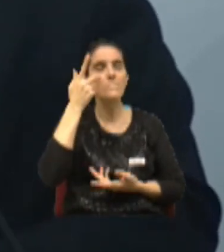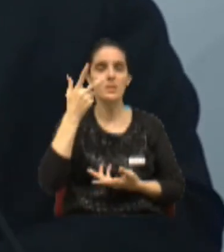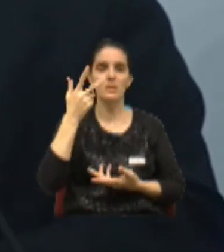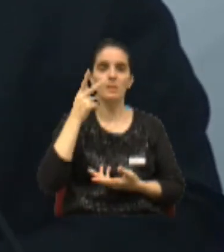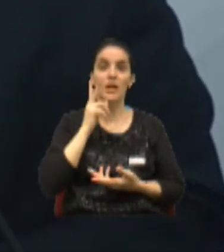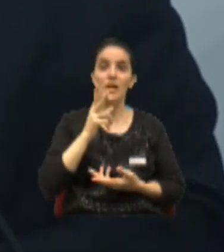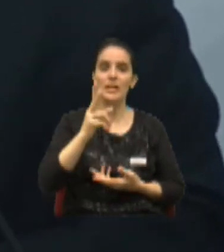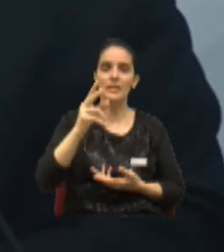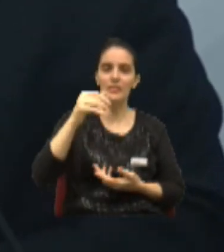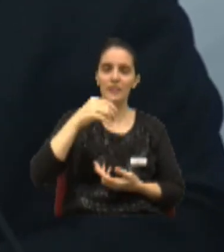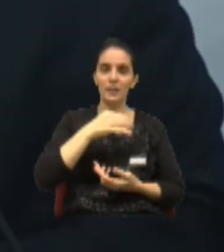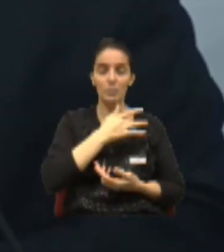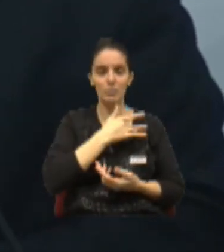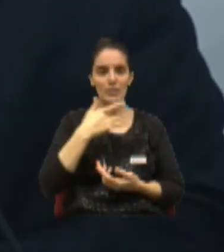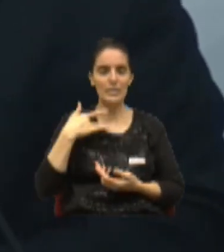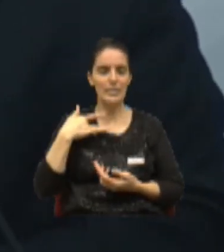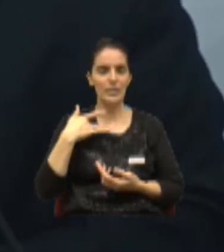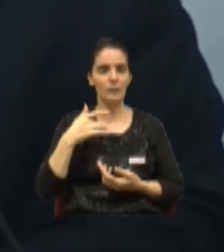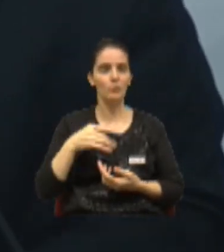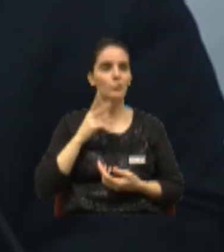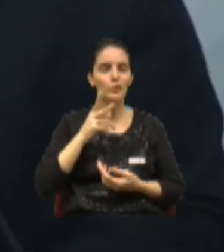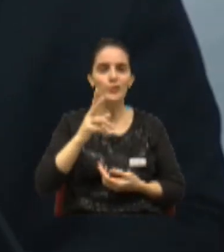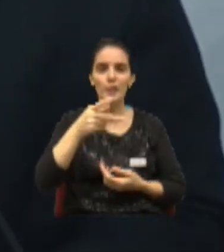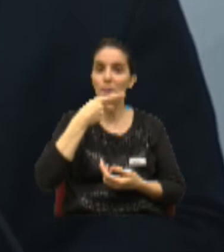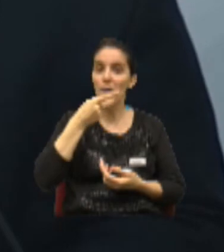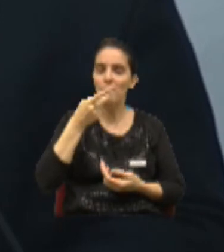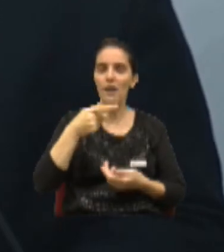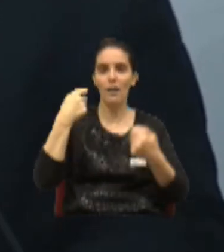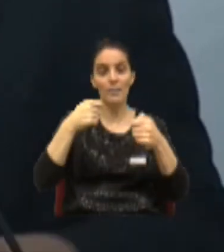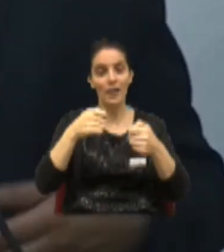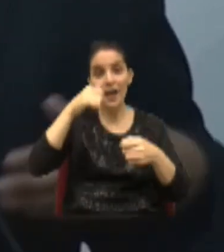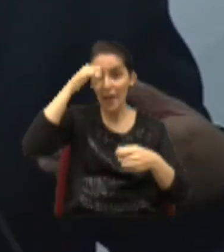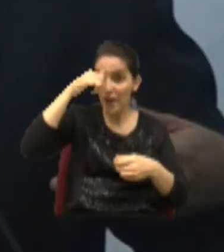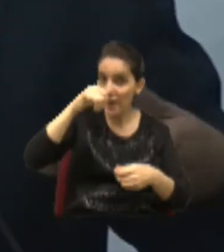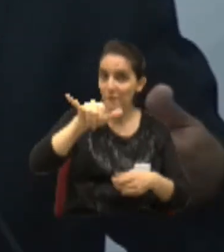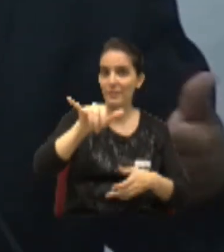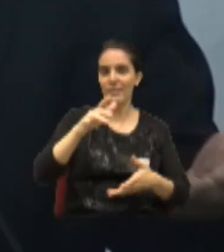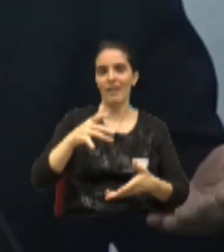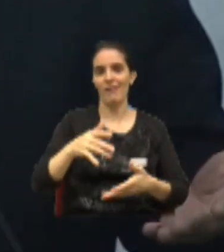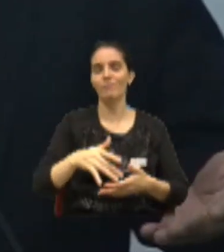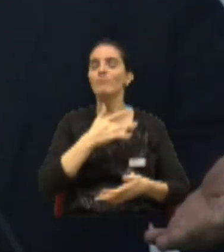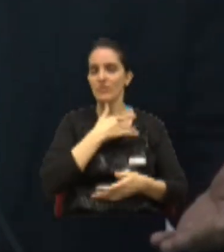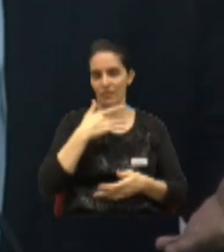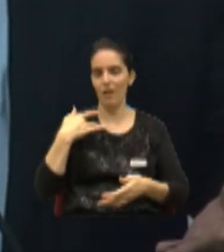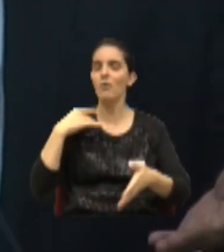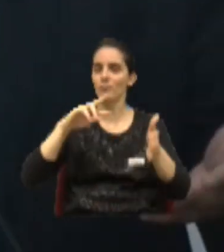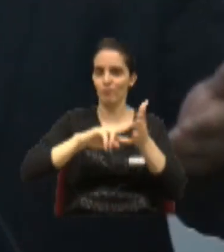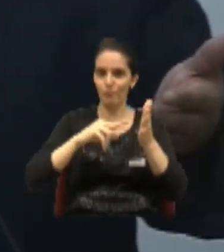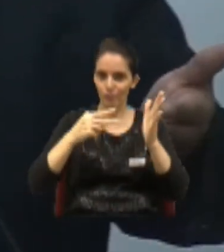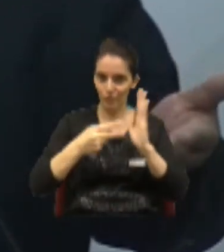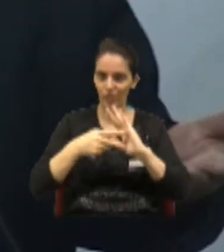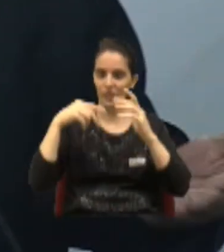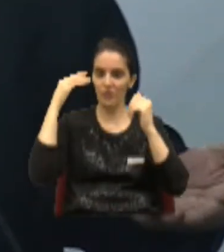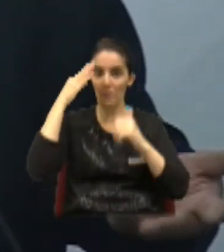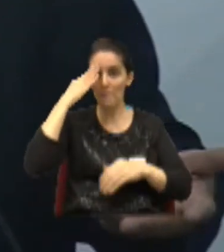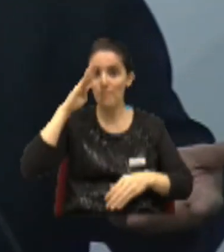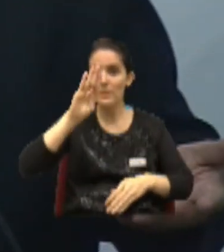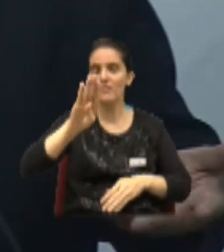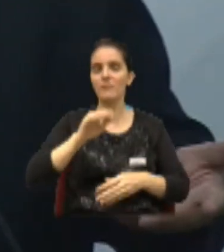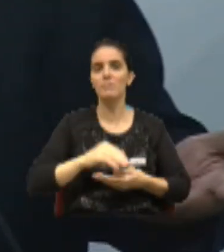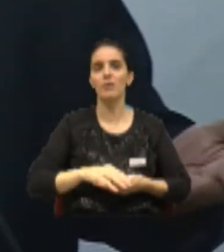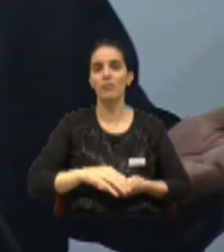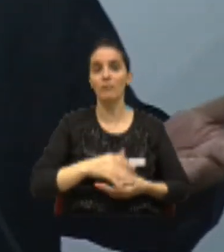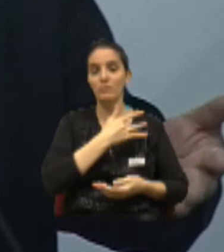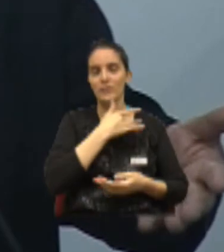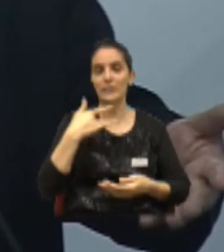quando ele fala de saúde, ele fala de prevenção. E eu acho que é isso. Eu acho que saúde é isso. Quando a gente fala, principalmente saúde pública,